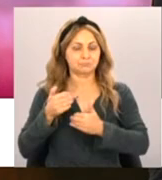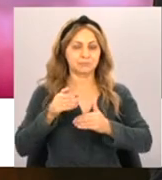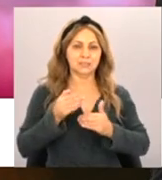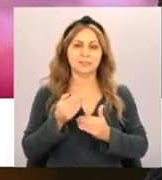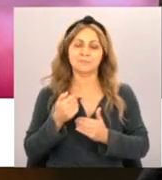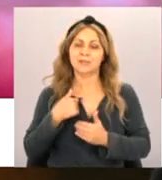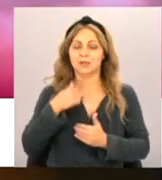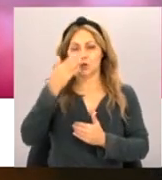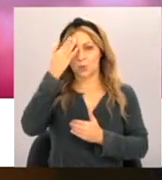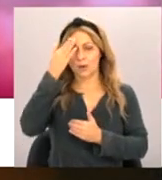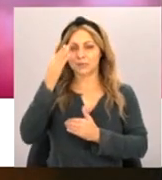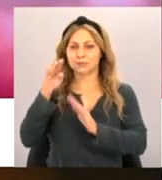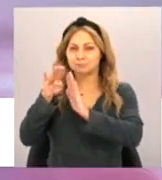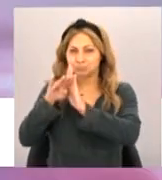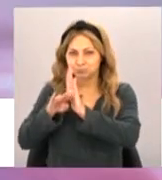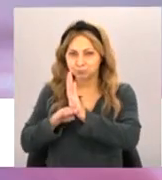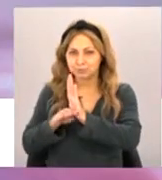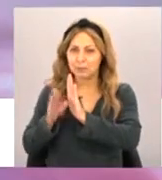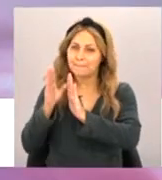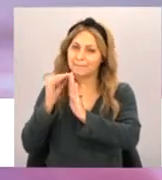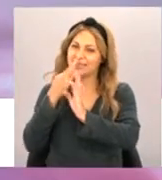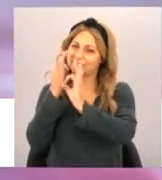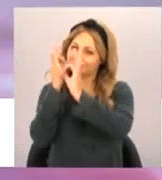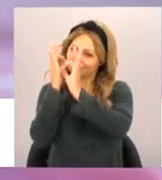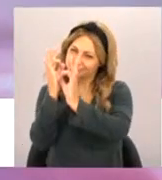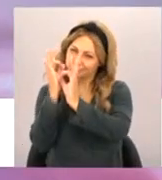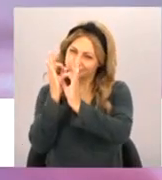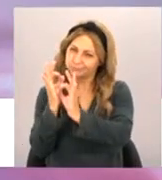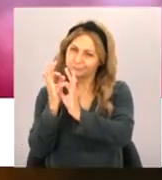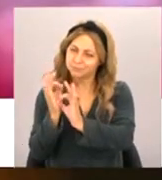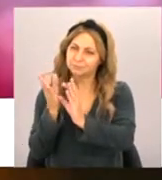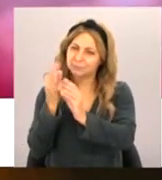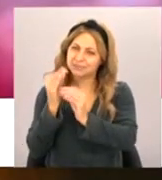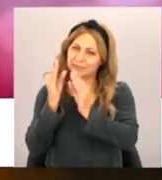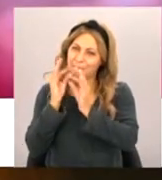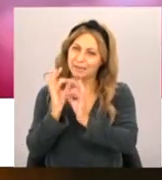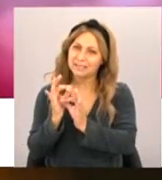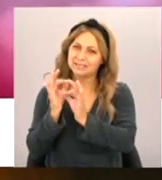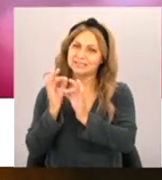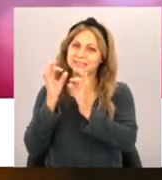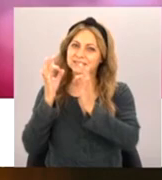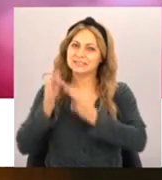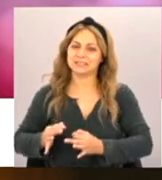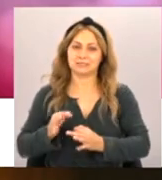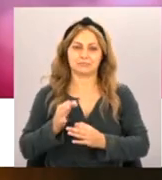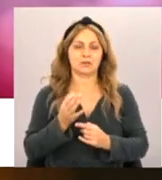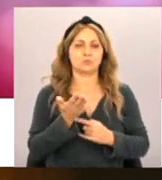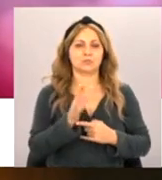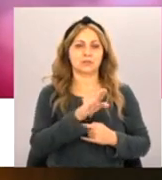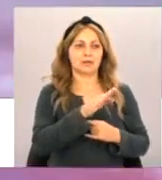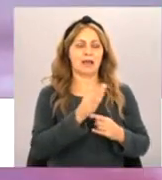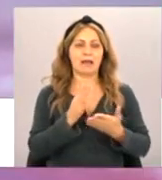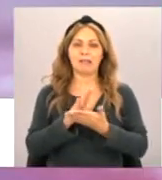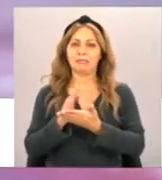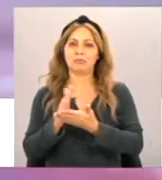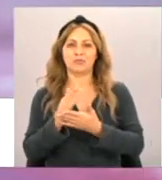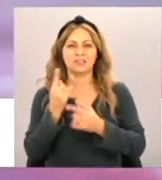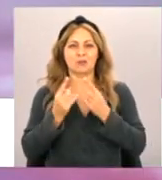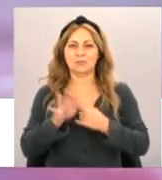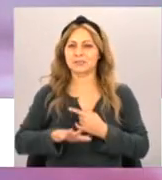concretização nas medidas ou seja nós vivemos em paz em áreas que não podem mais ter impasse